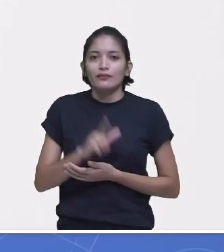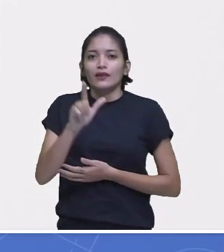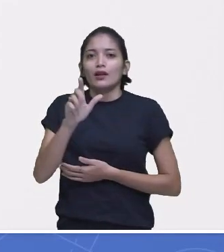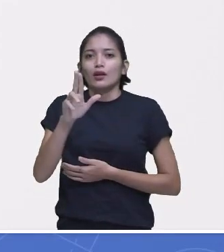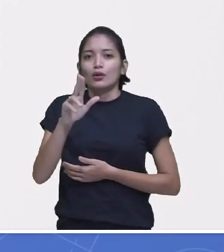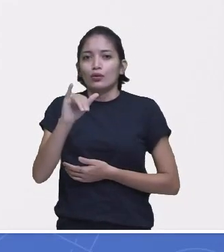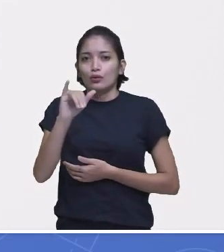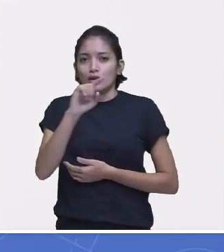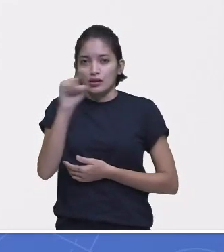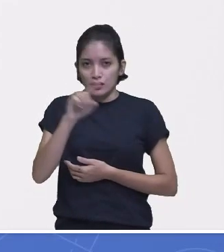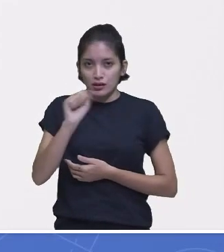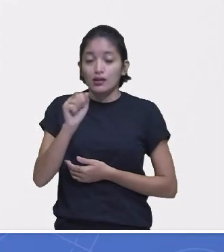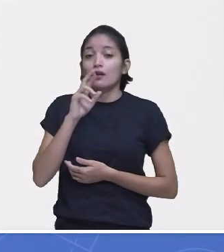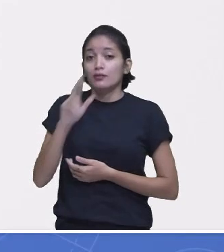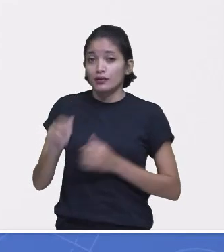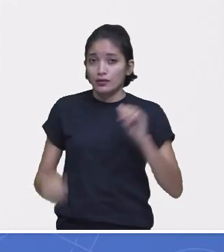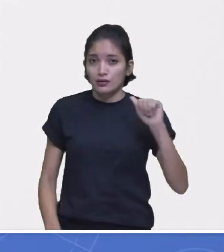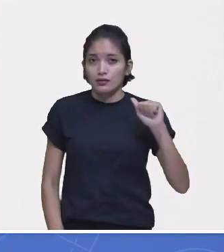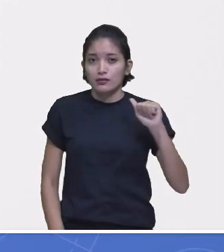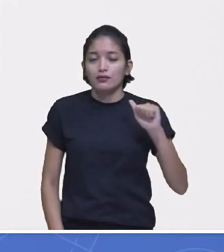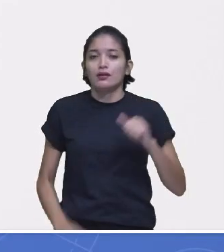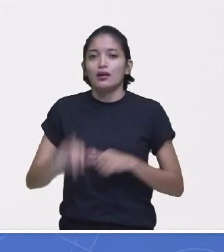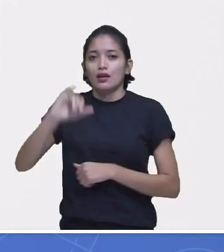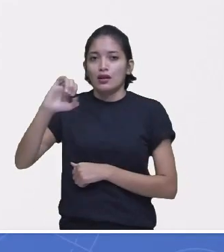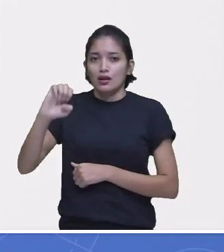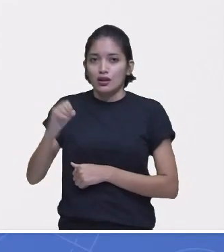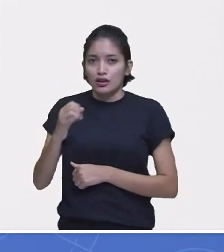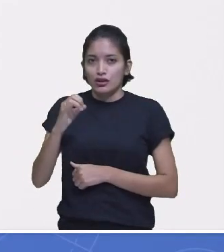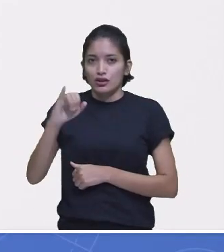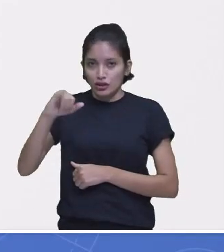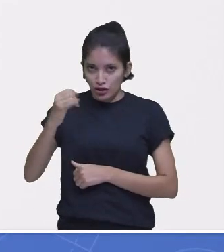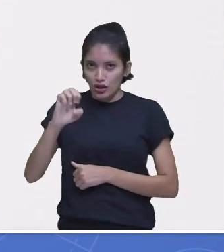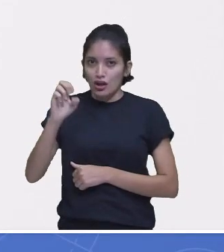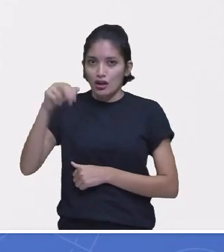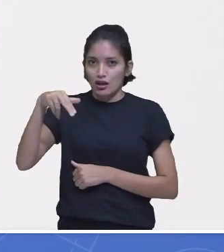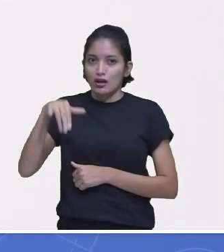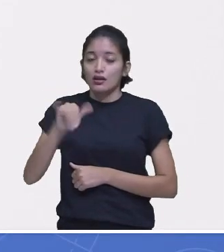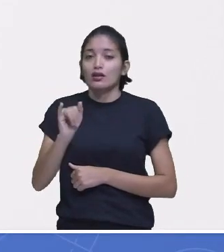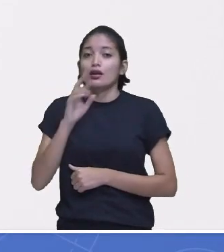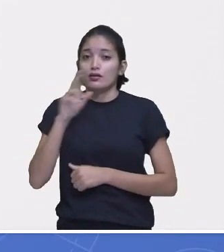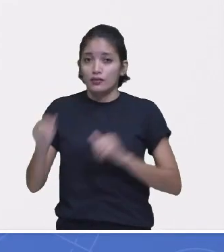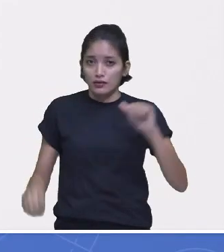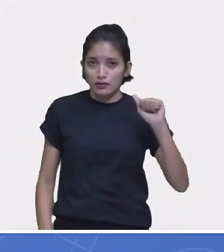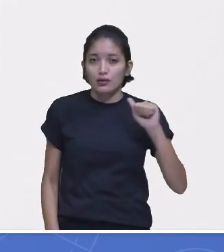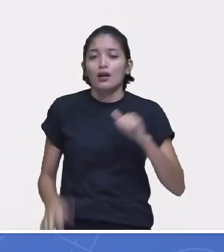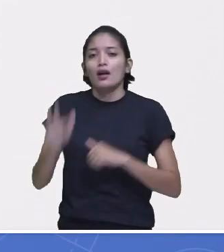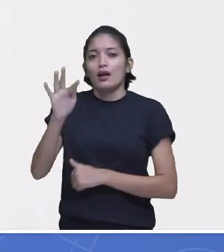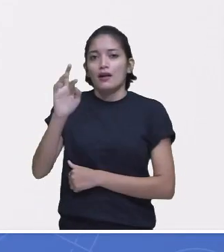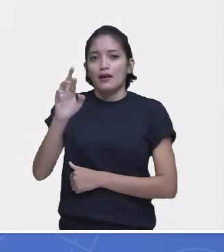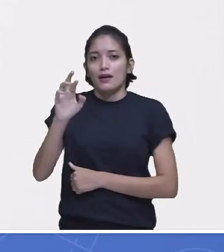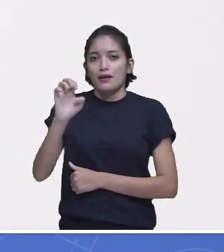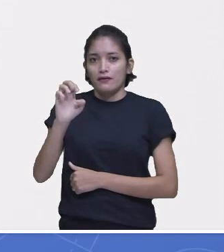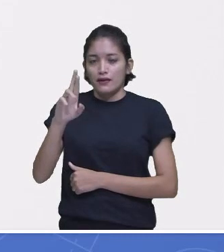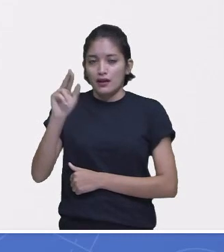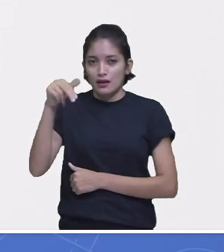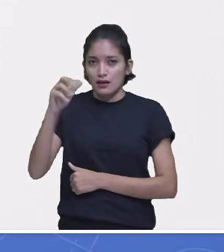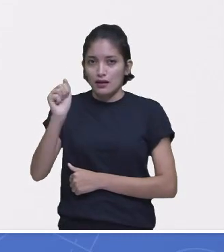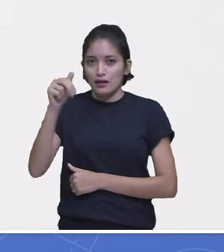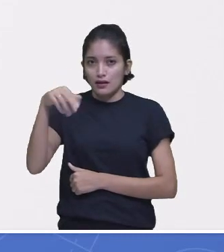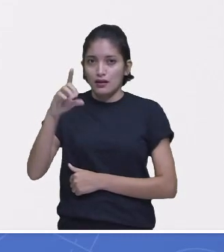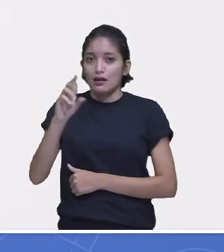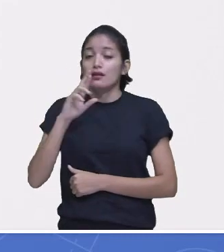Luísa, letra A. Jenny, letra A. Fernanda, letra